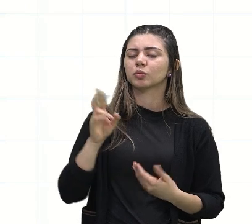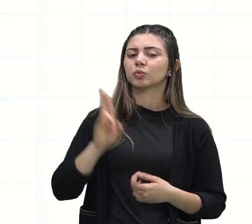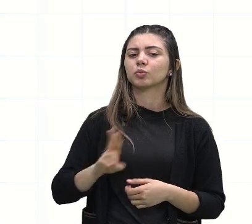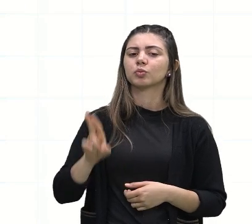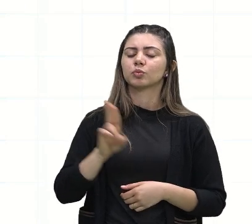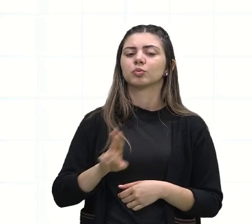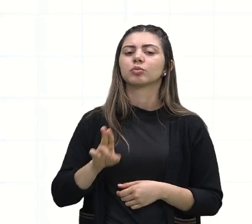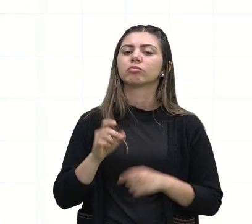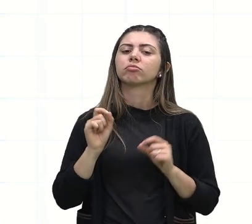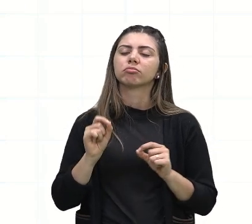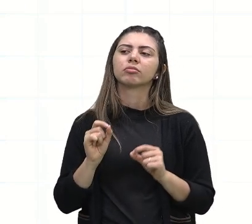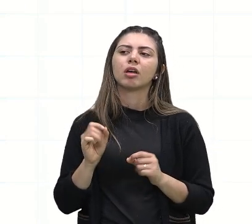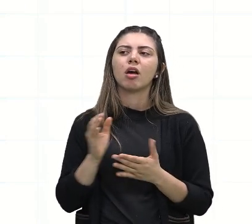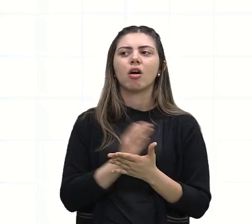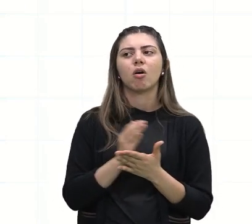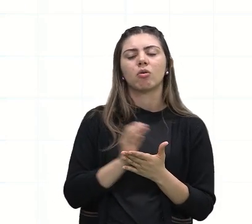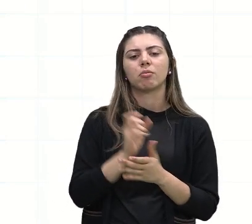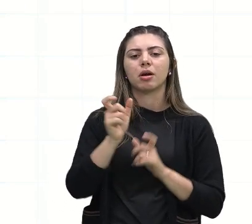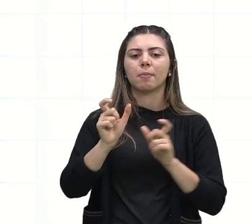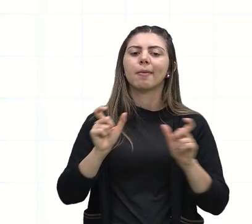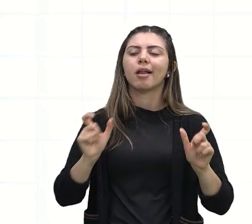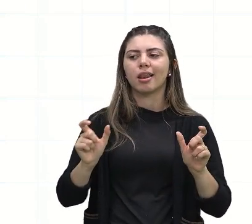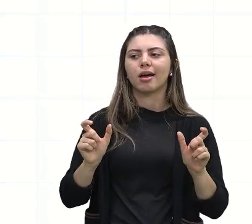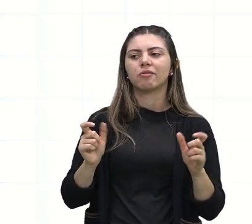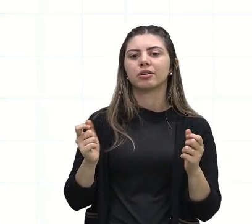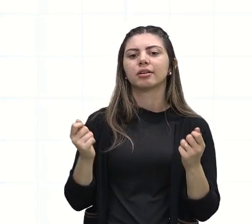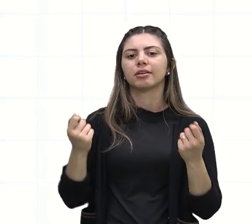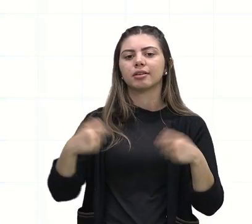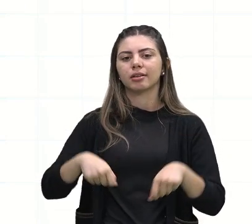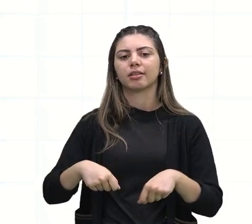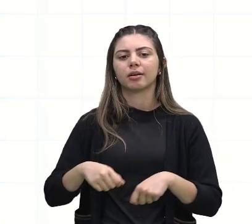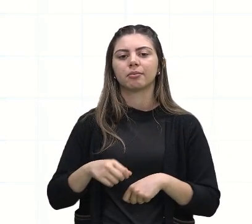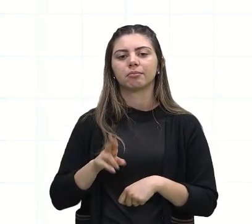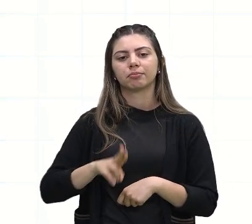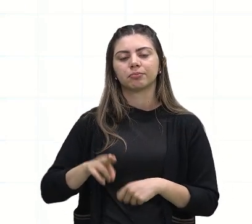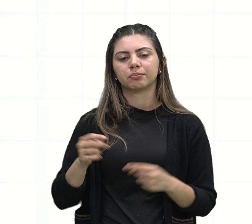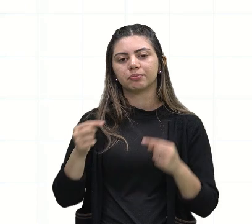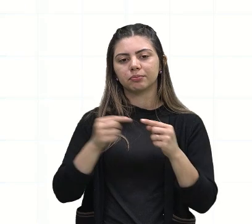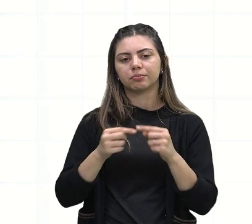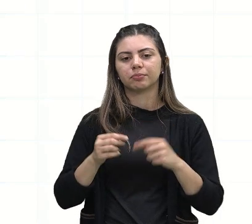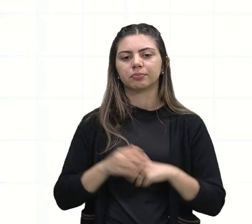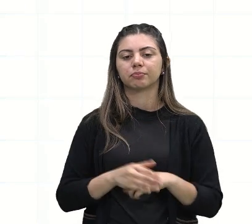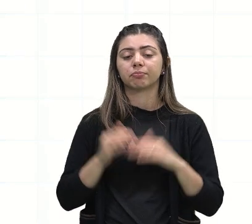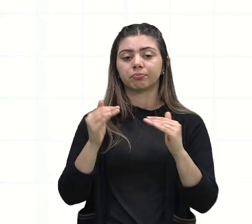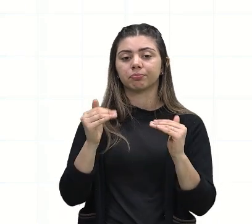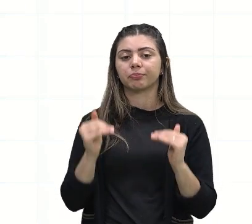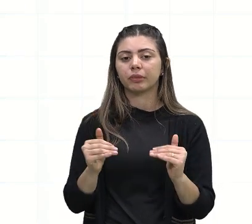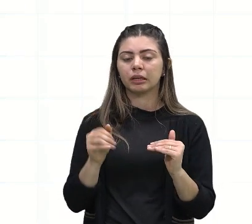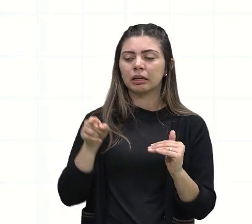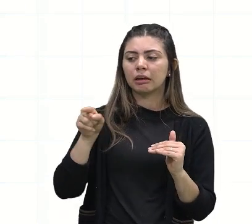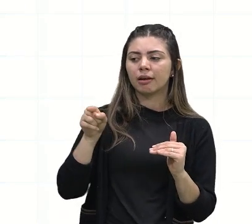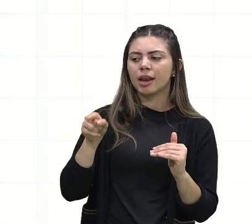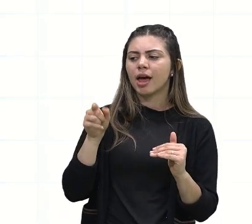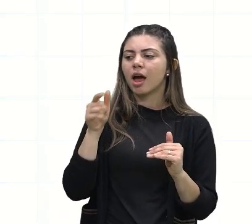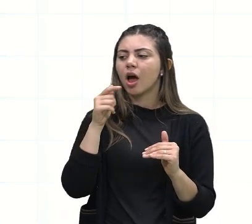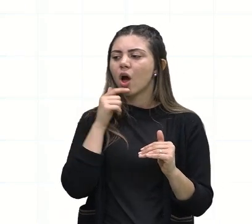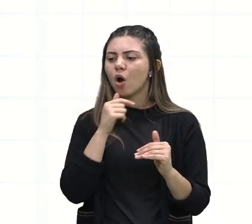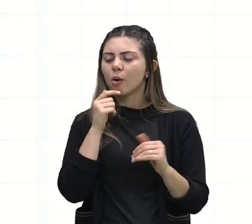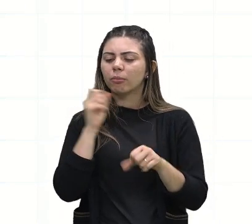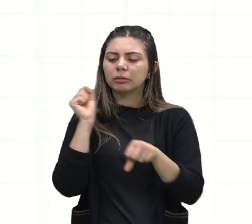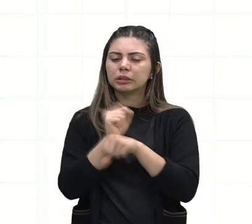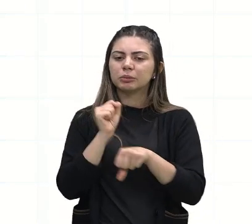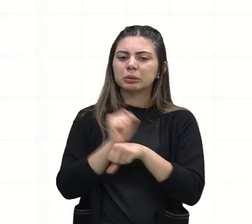usualmente, a gente usa algumas expressões como essas, né? Ele esperou uma meia hora. Observe aqui,